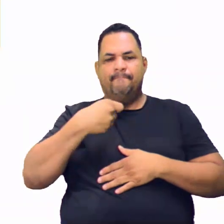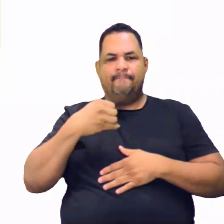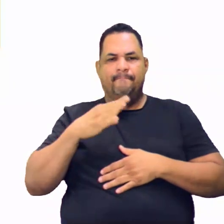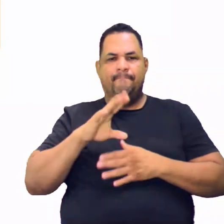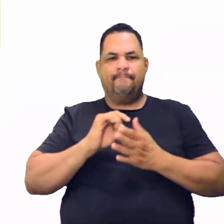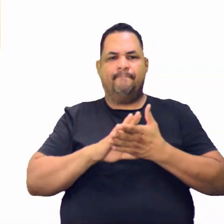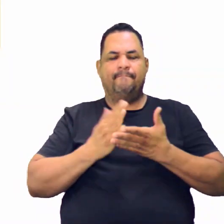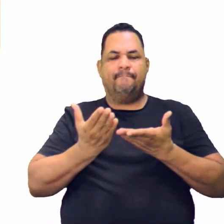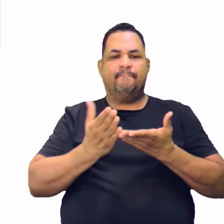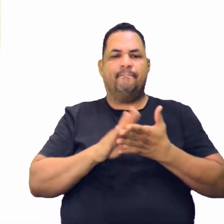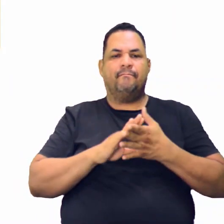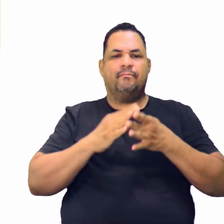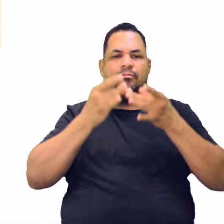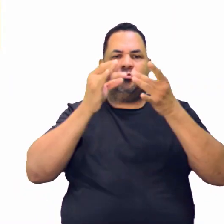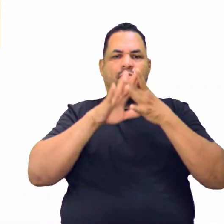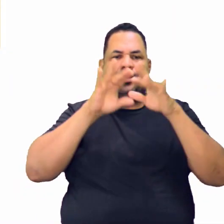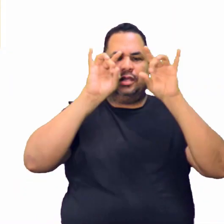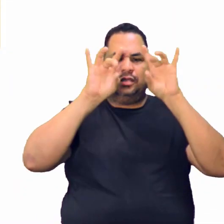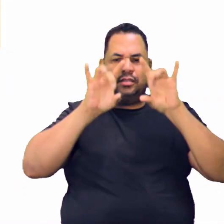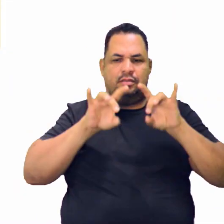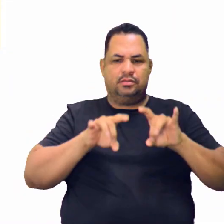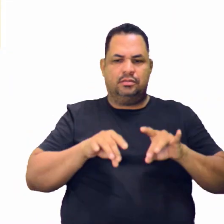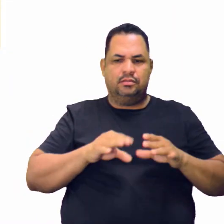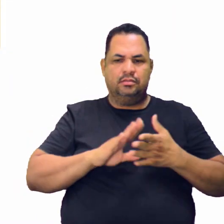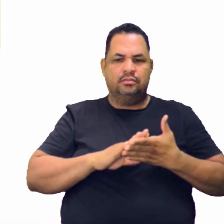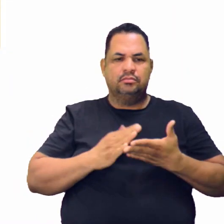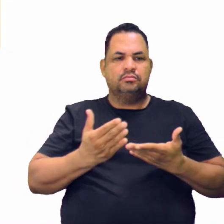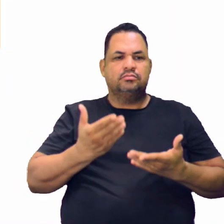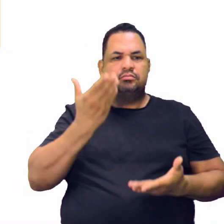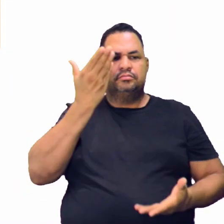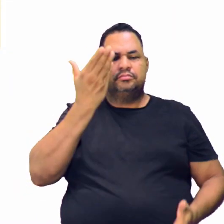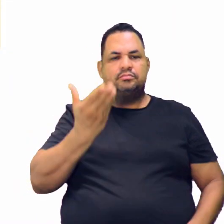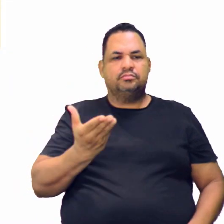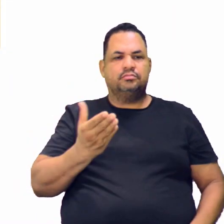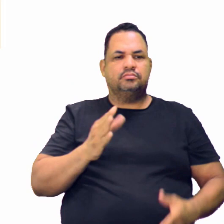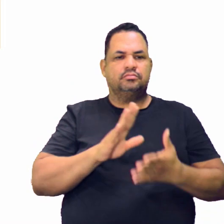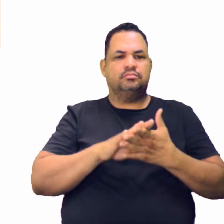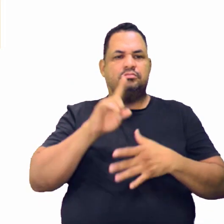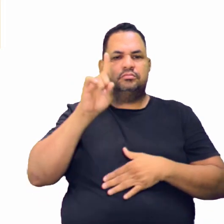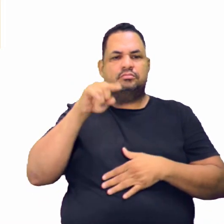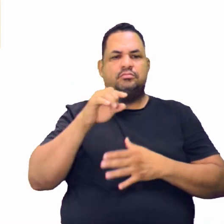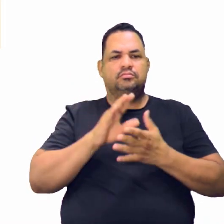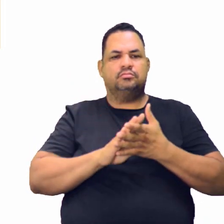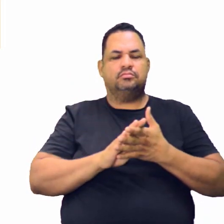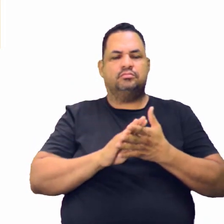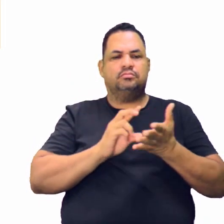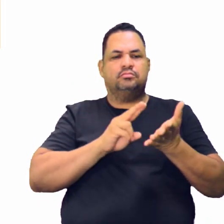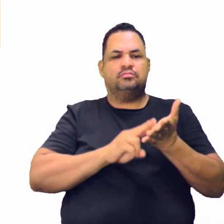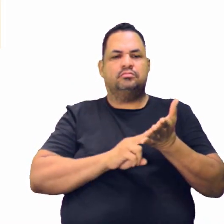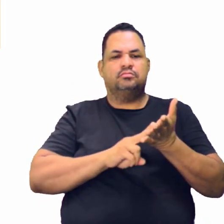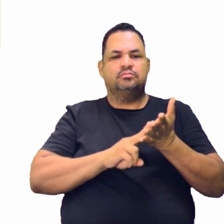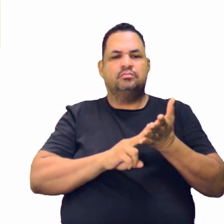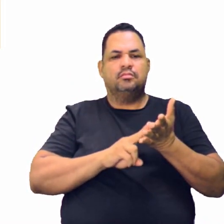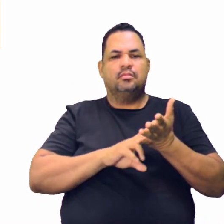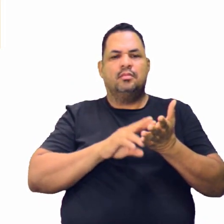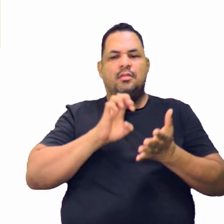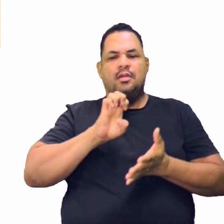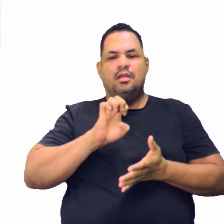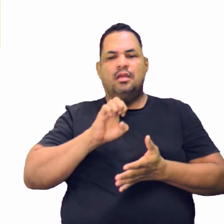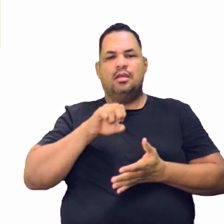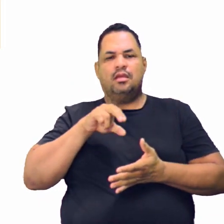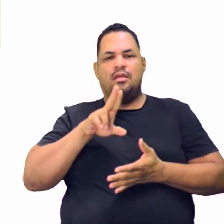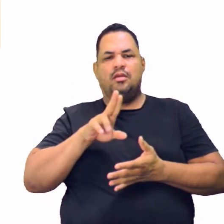para os casos especiais, amadinhos. Nós temos aqui o seguinte, acentuos de tongos abertos, ei, ó,